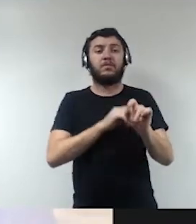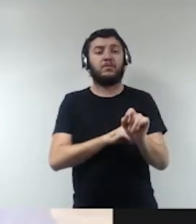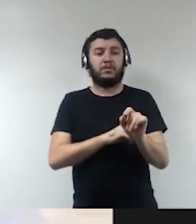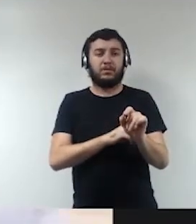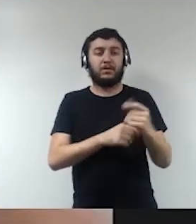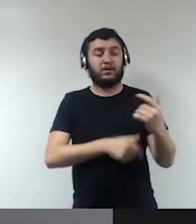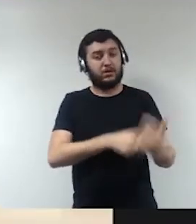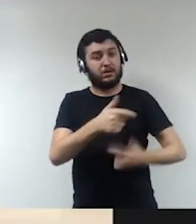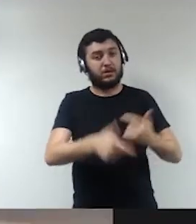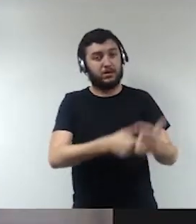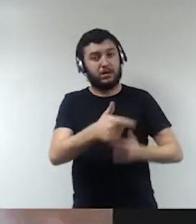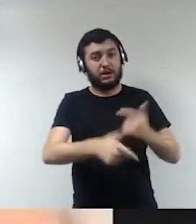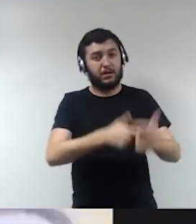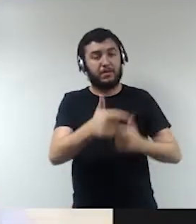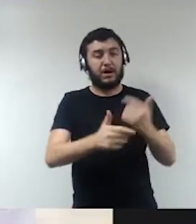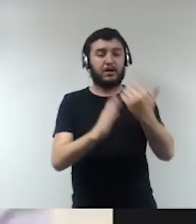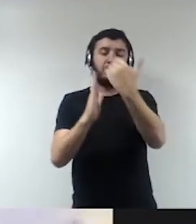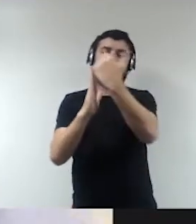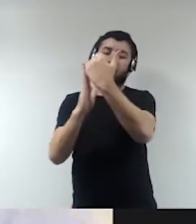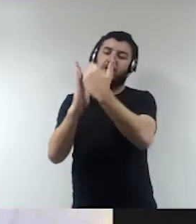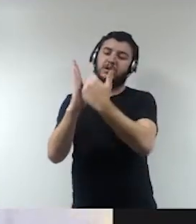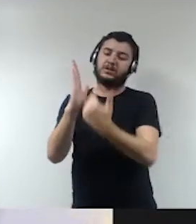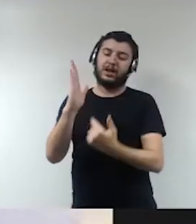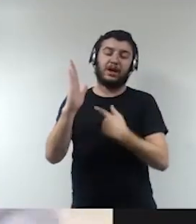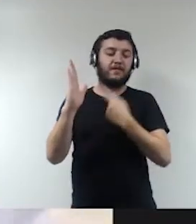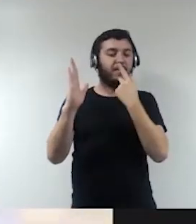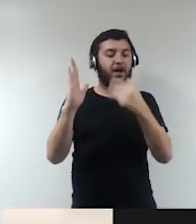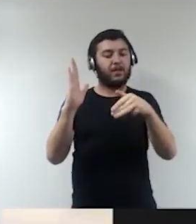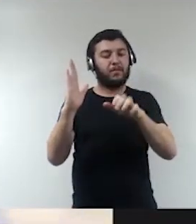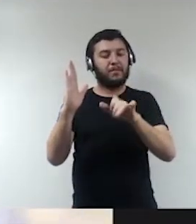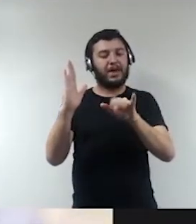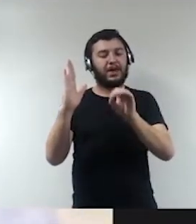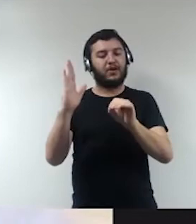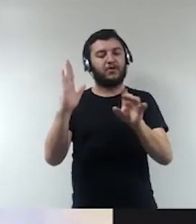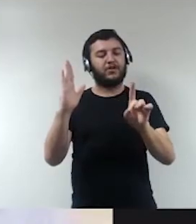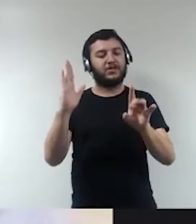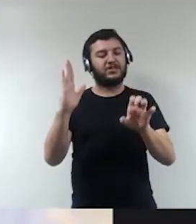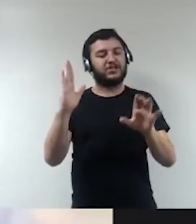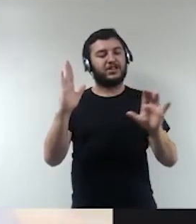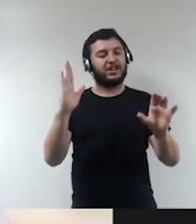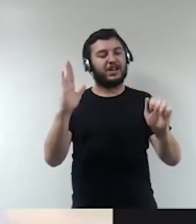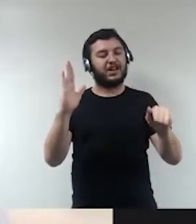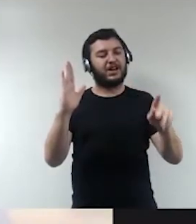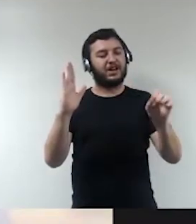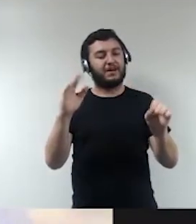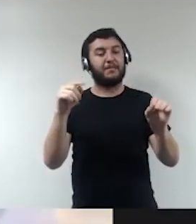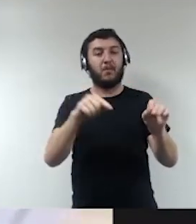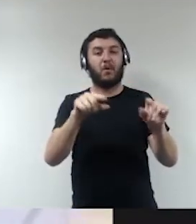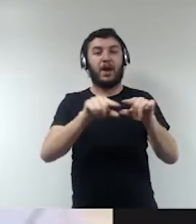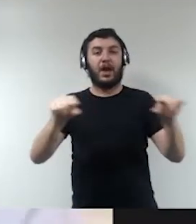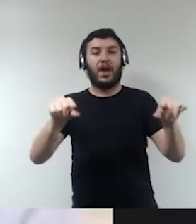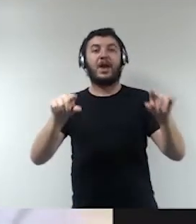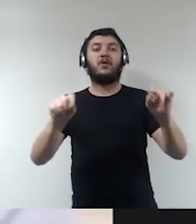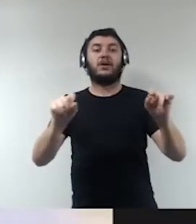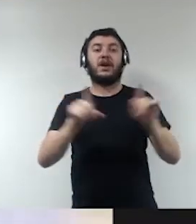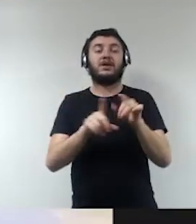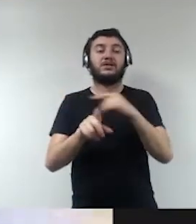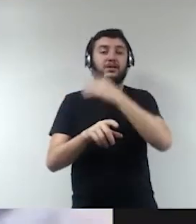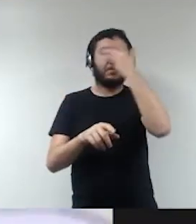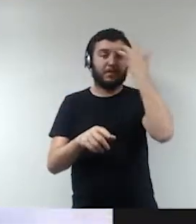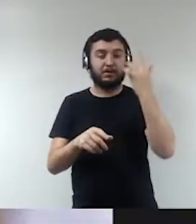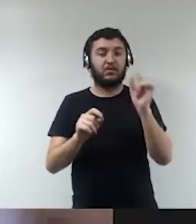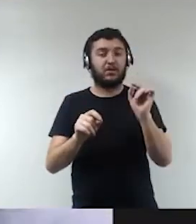campo na lista, quando eu chamo credor de meio de campo, não é o credor em valor mais